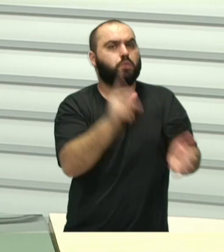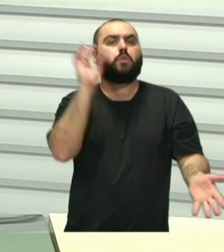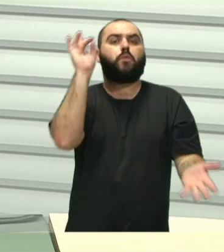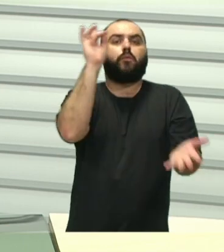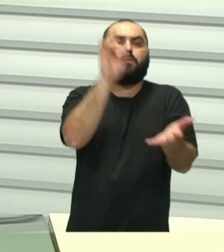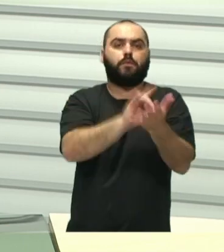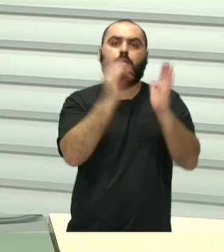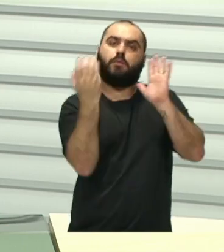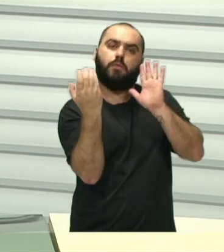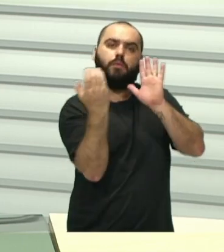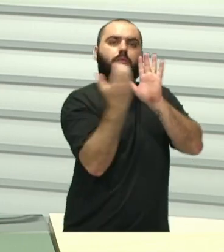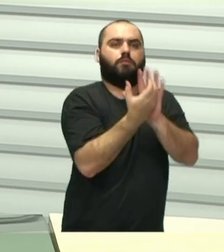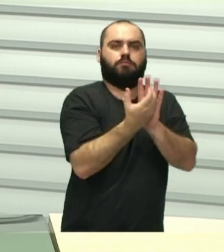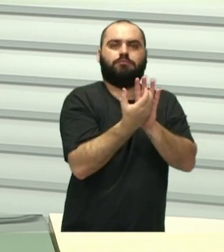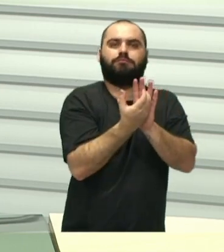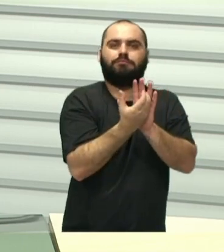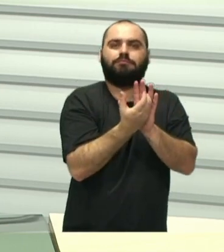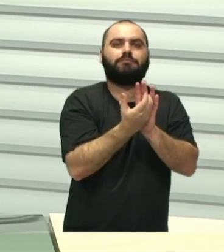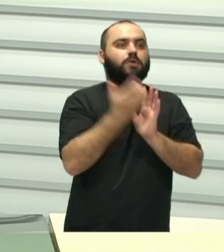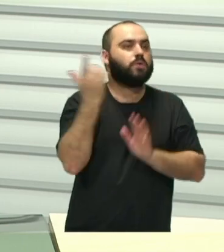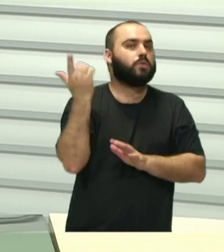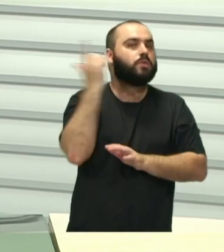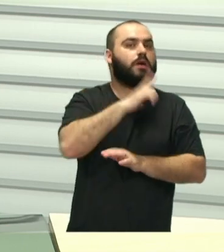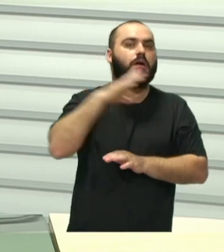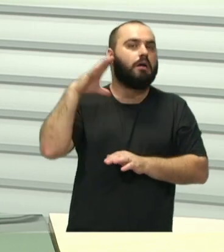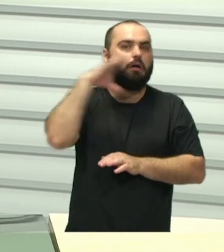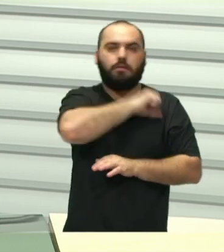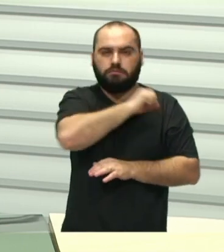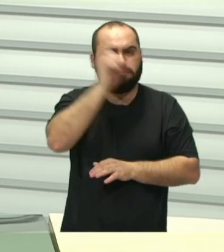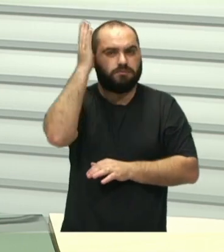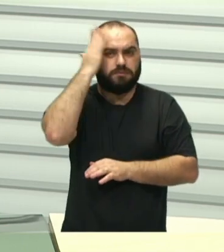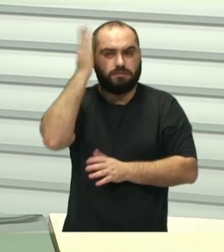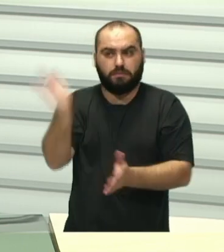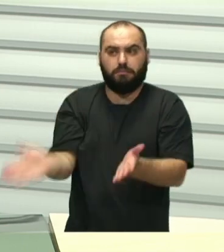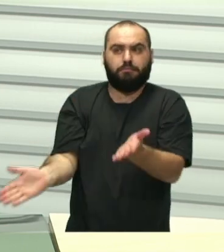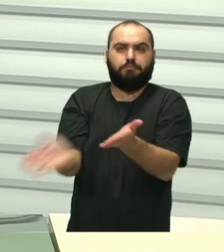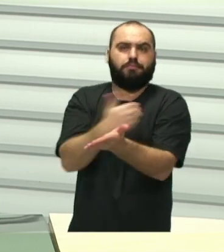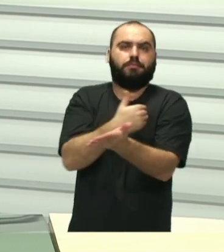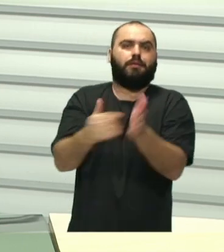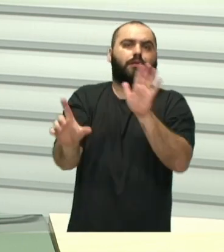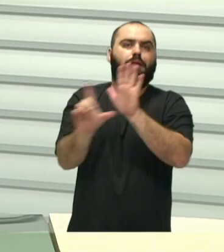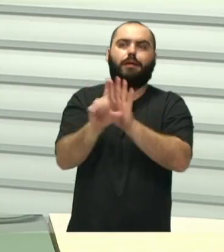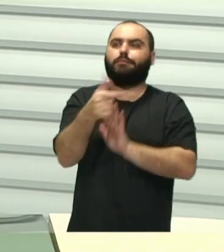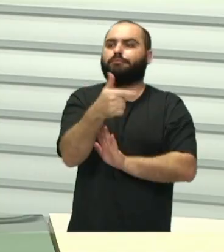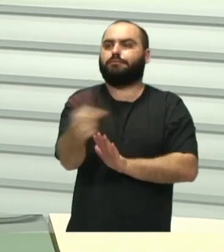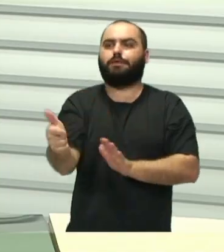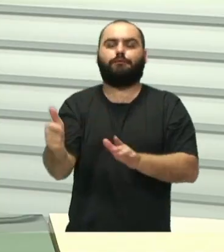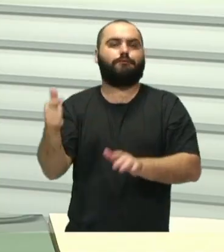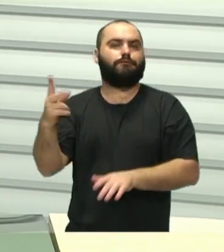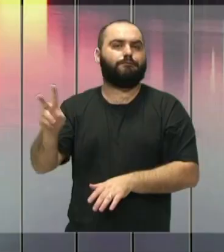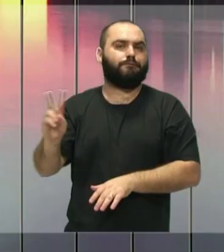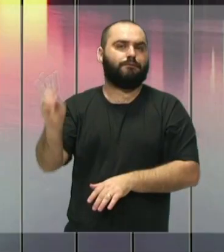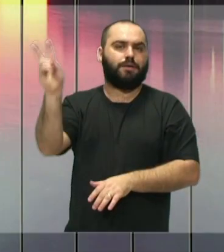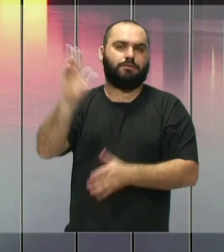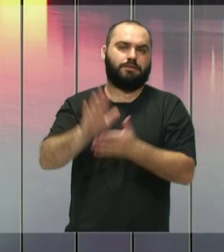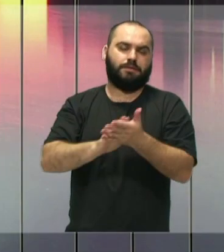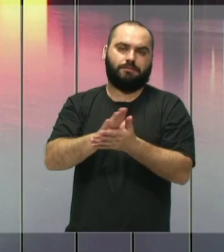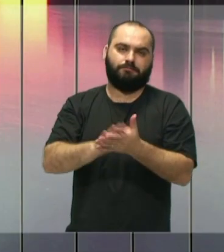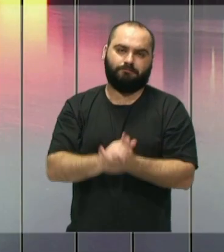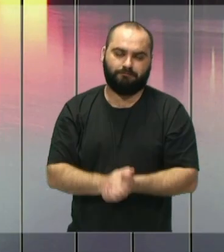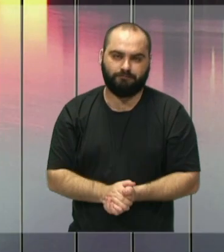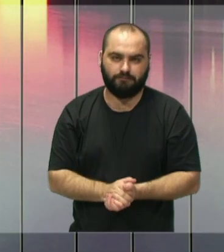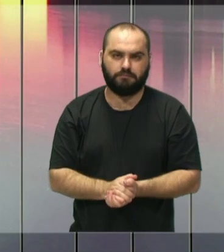para facilitar dando celebridade e extinguindo muitas outras que não tenham mais vigência né então trabalho que eu quero parabenizar